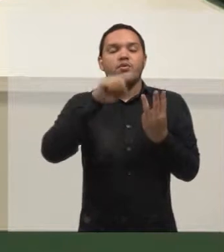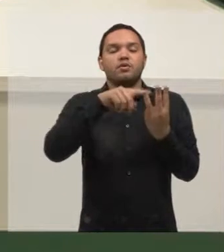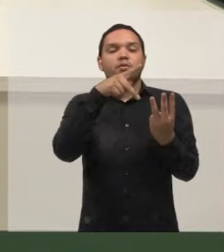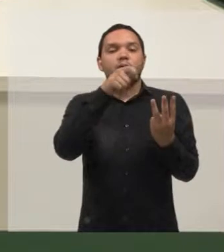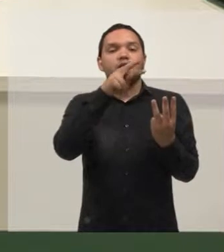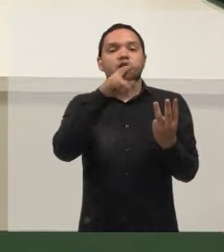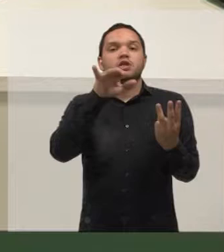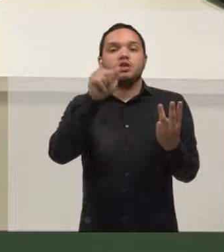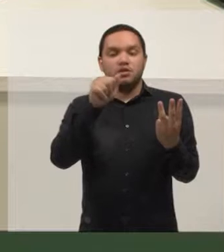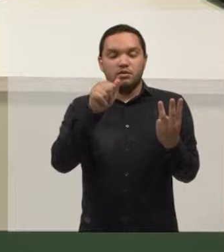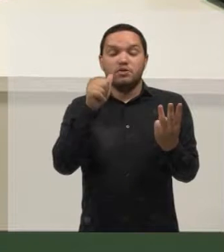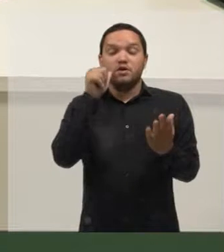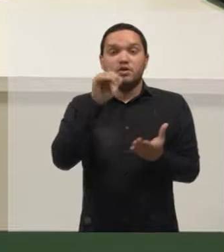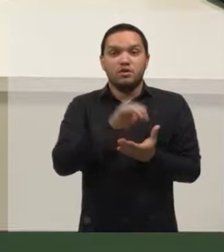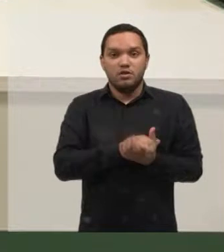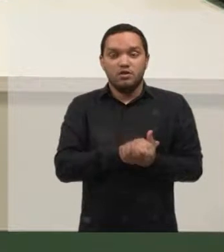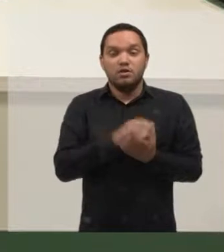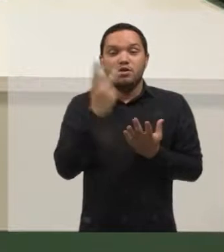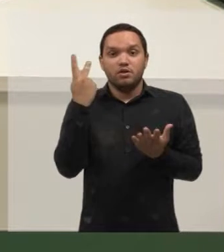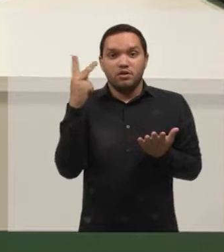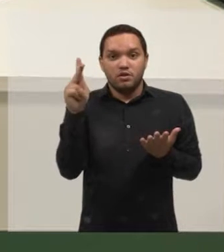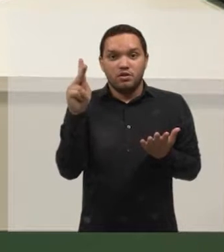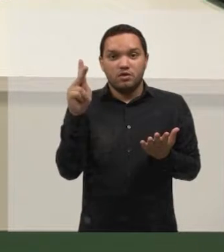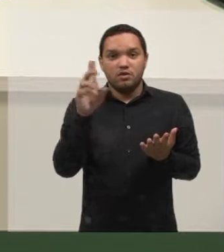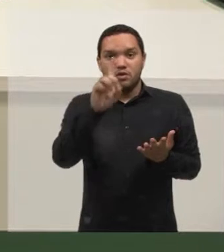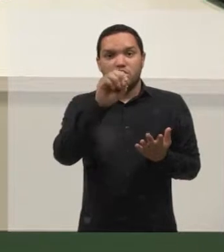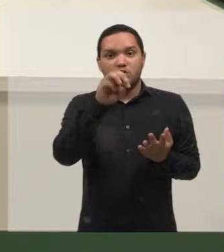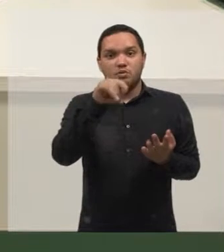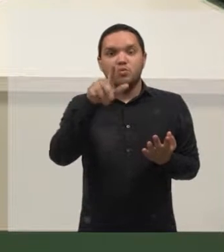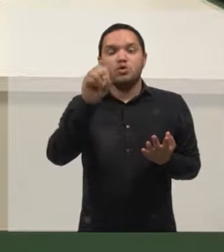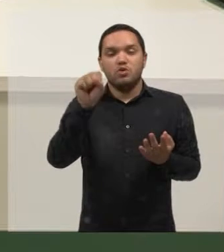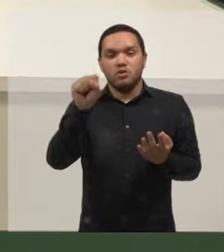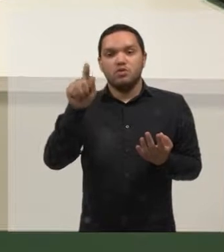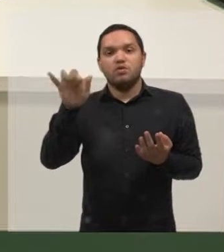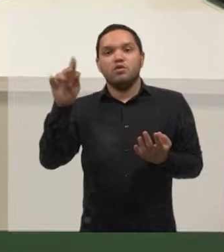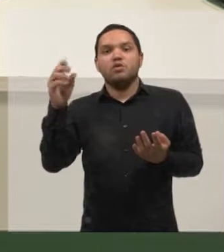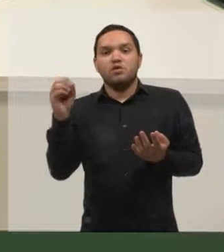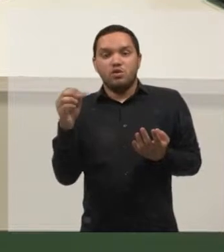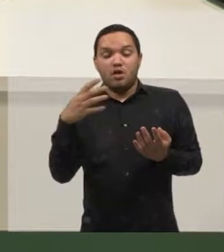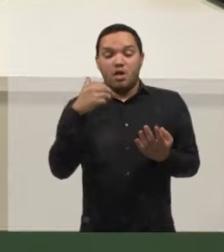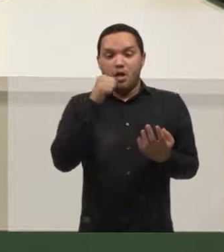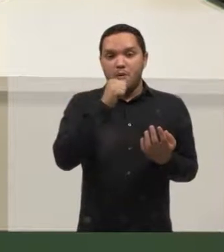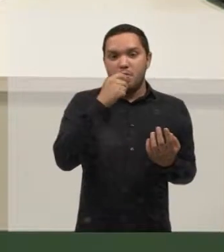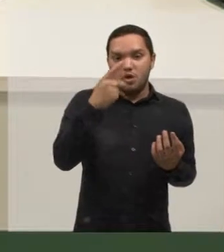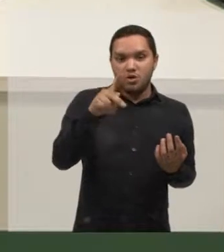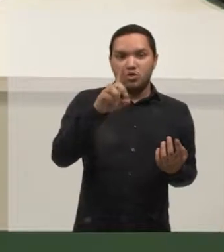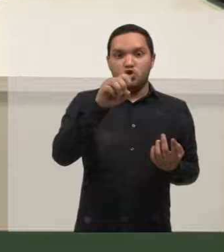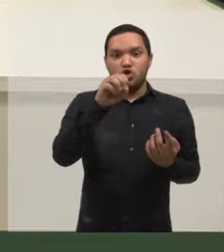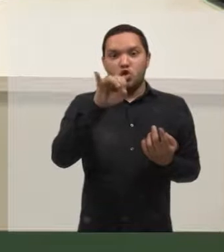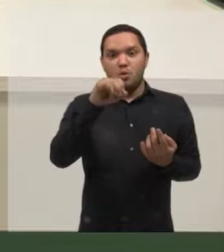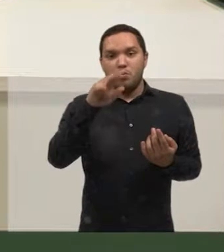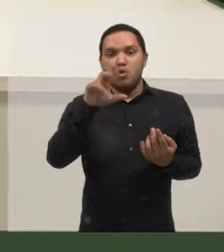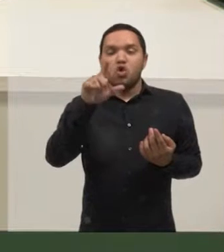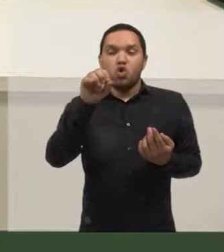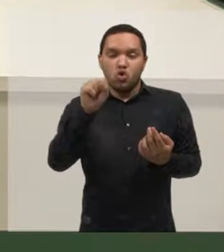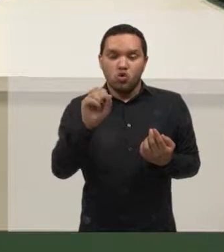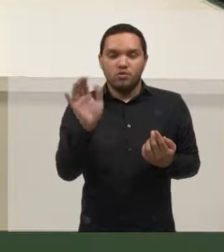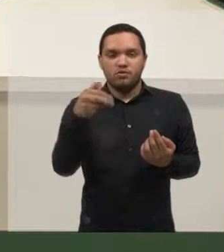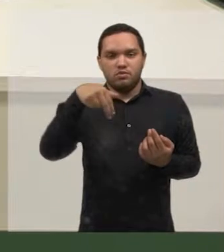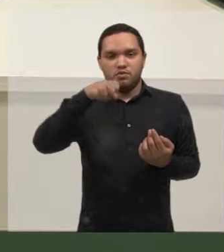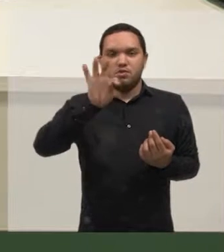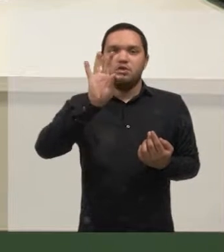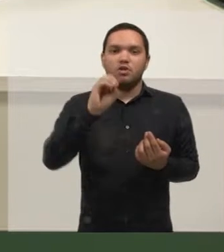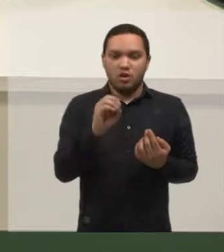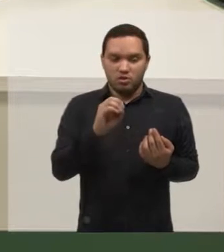Patrícia Aguiar, esposa de Domingos Filho e mãe de Domingos Neto. Esses 3 aí eram